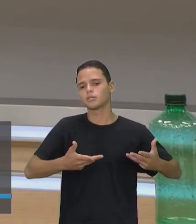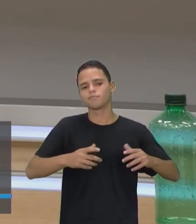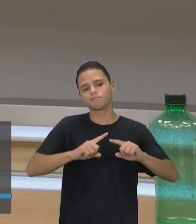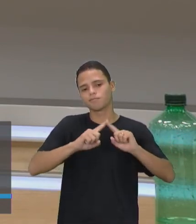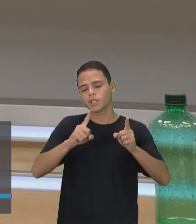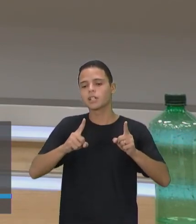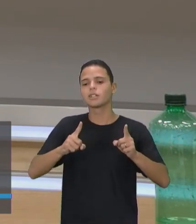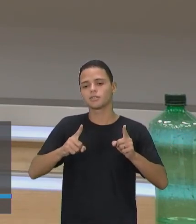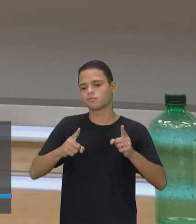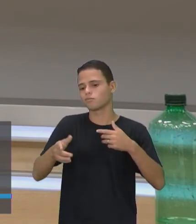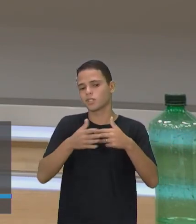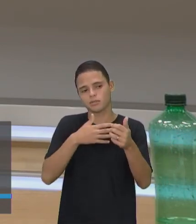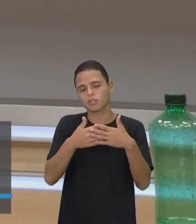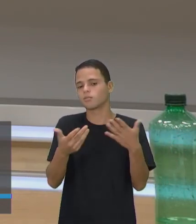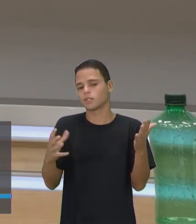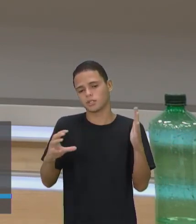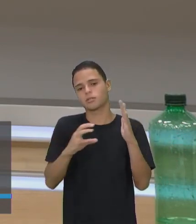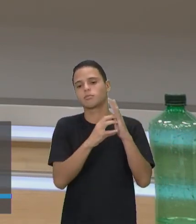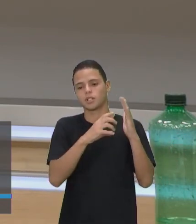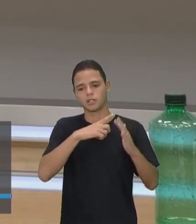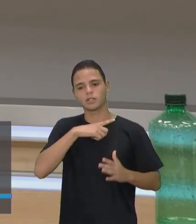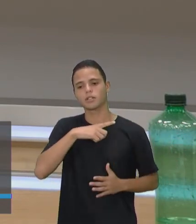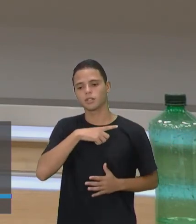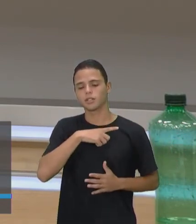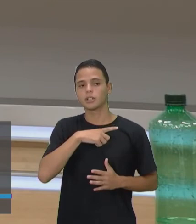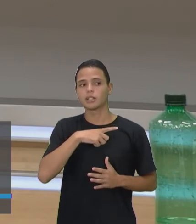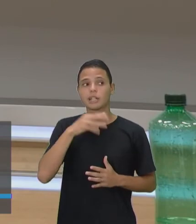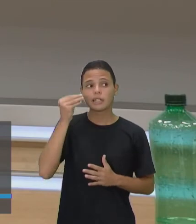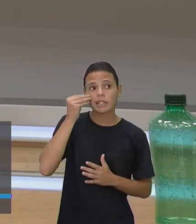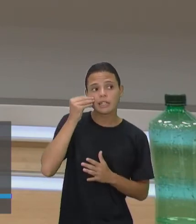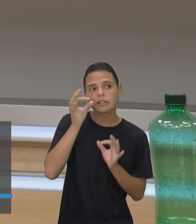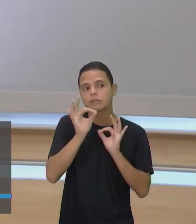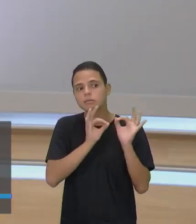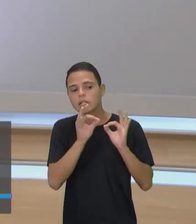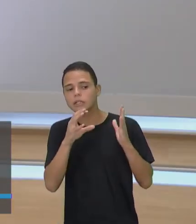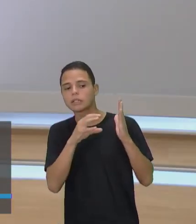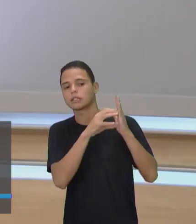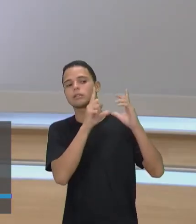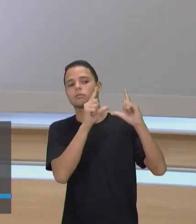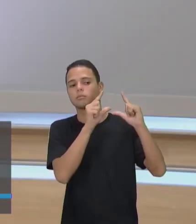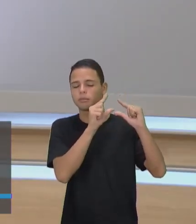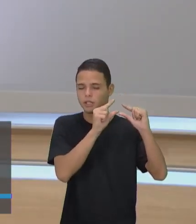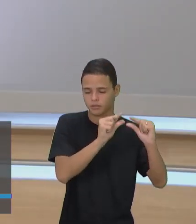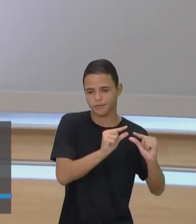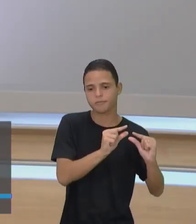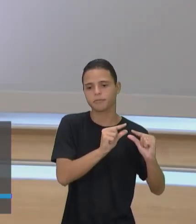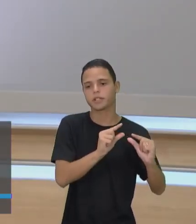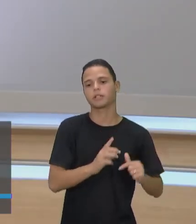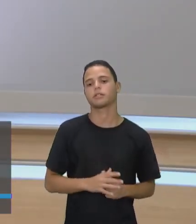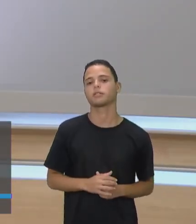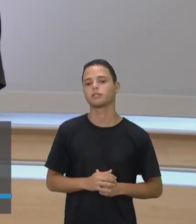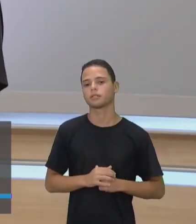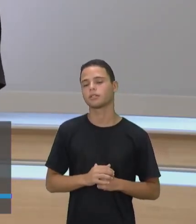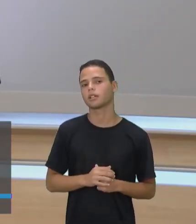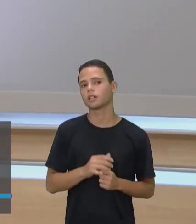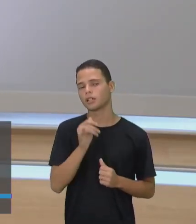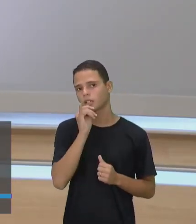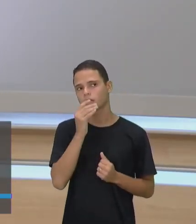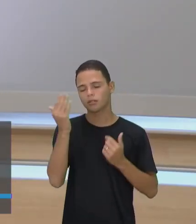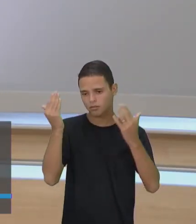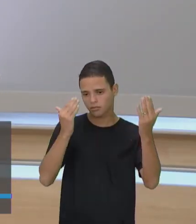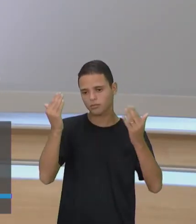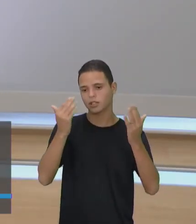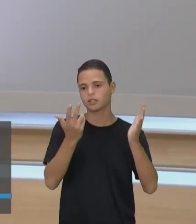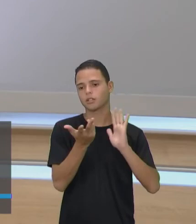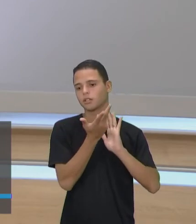que pensar na menor forma possível da gente impactar o ciclo. Assim, fazendo uma ilustração, a gente pode pensar